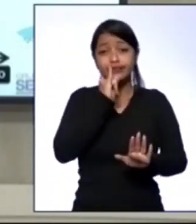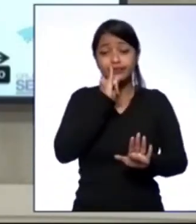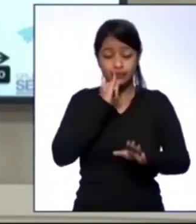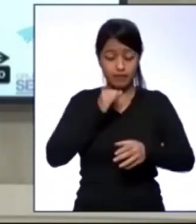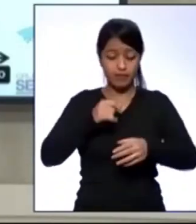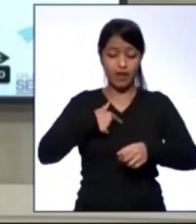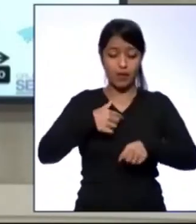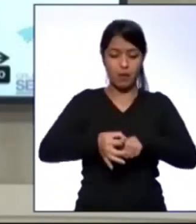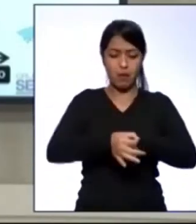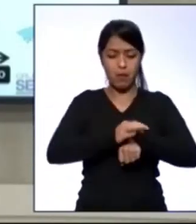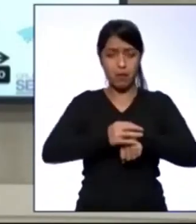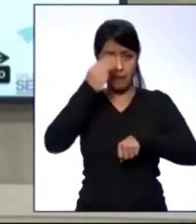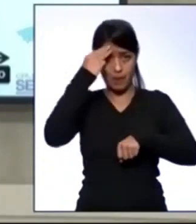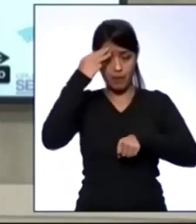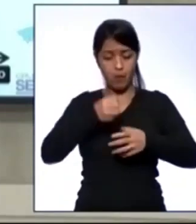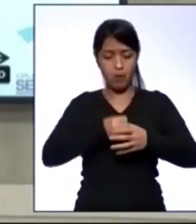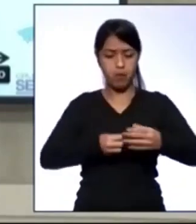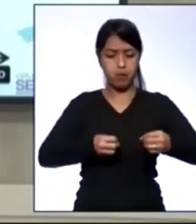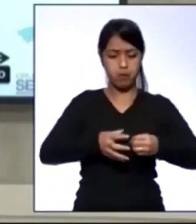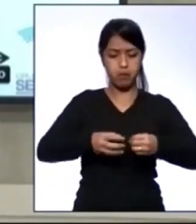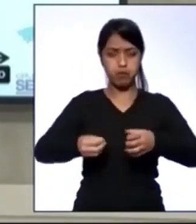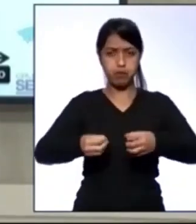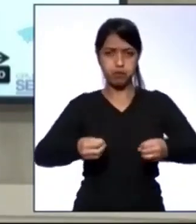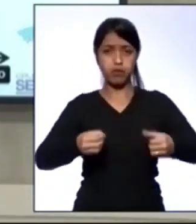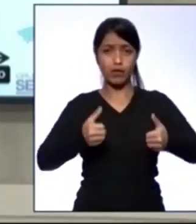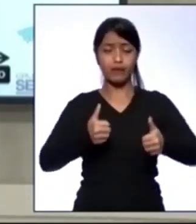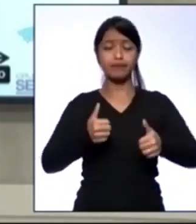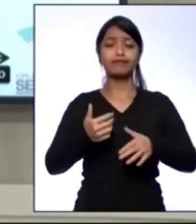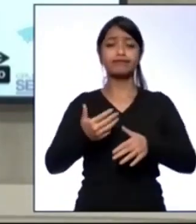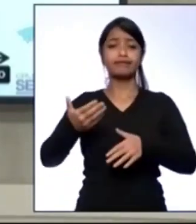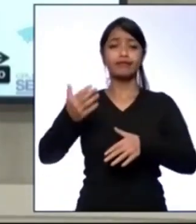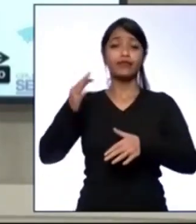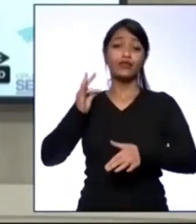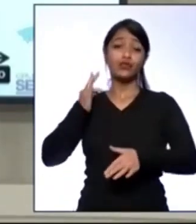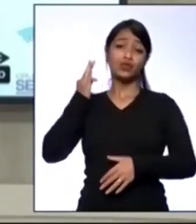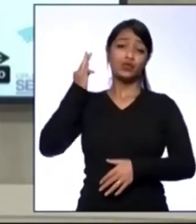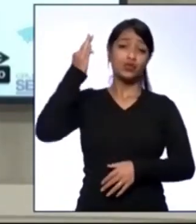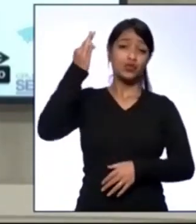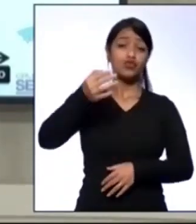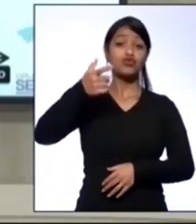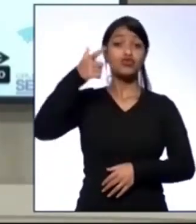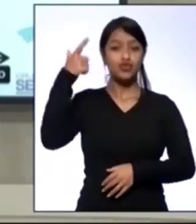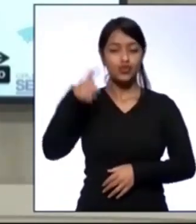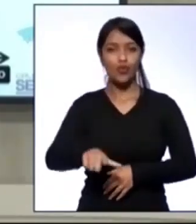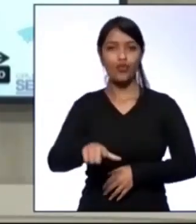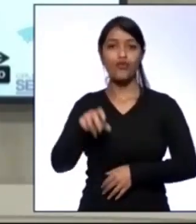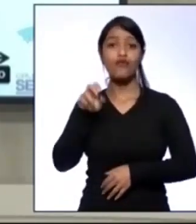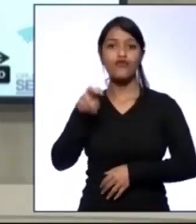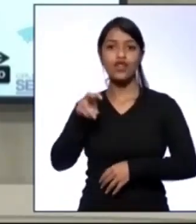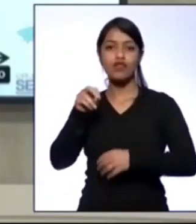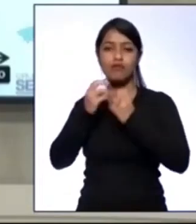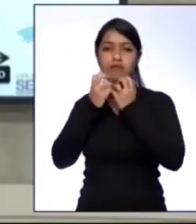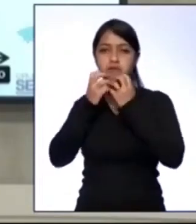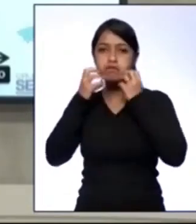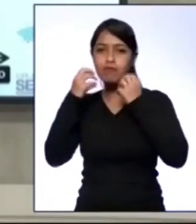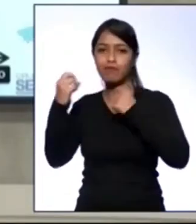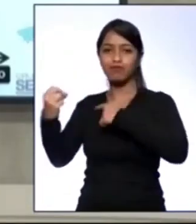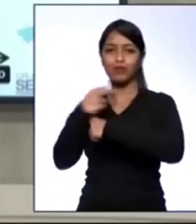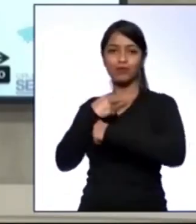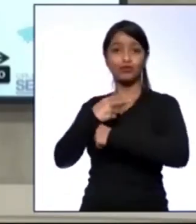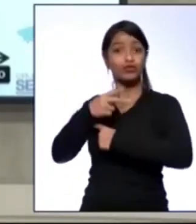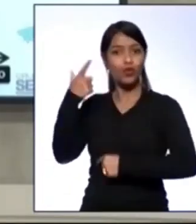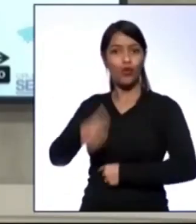atrás, tempos depois, entro em contato de novo com o vírus da cachumba. Então,